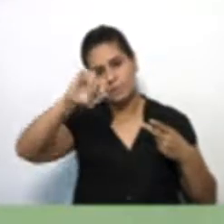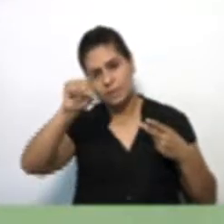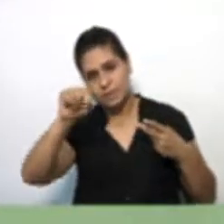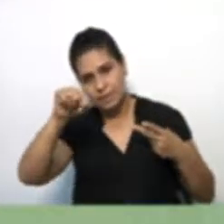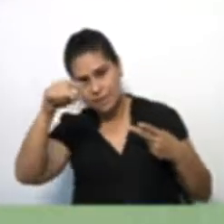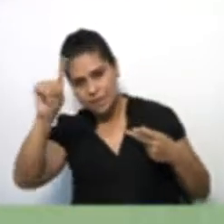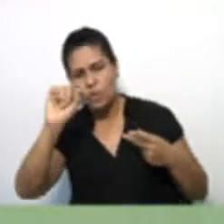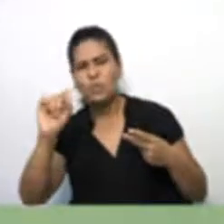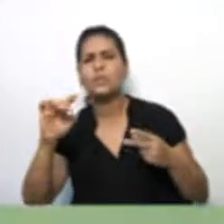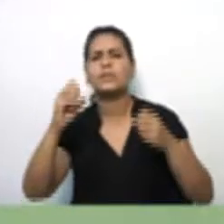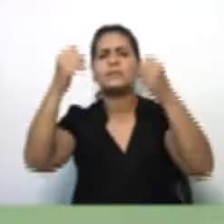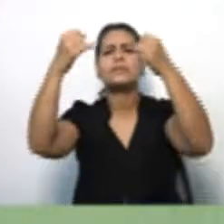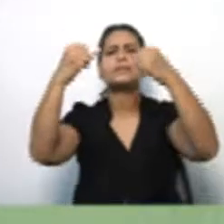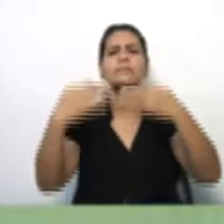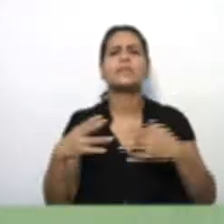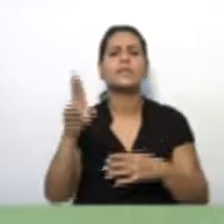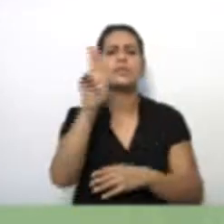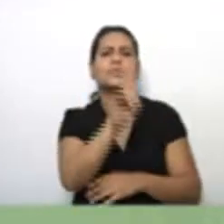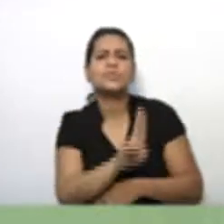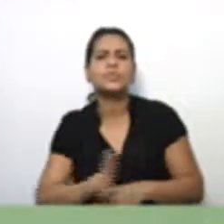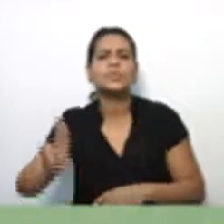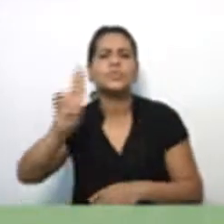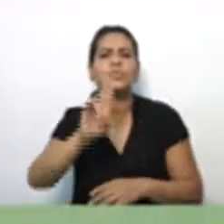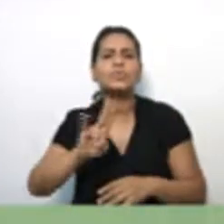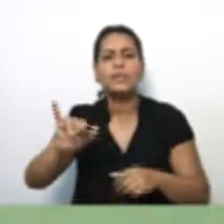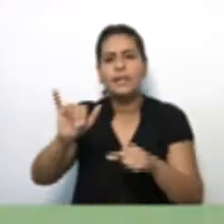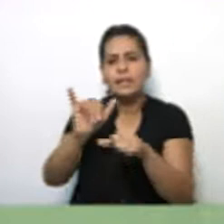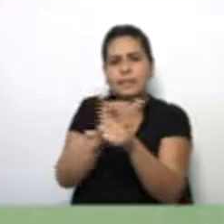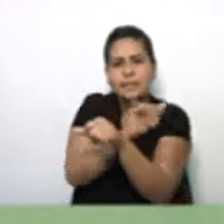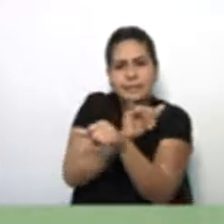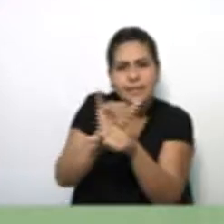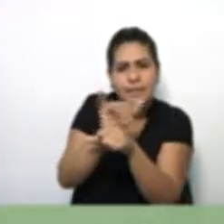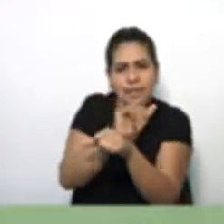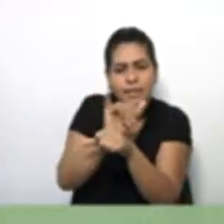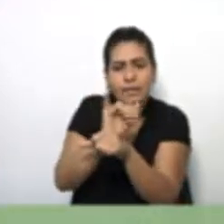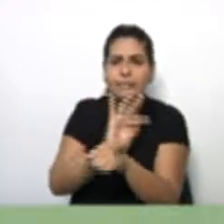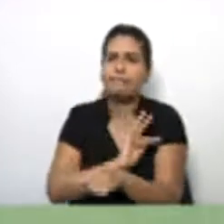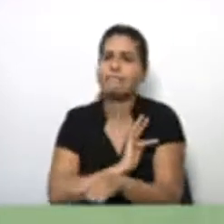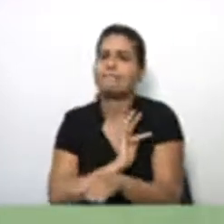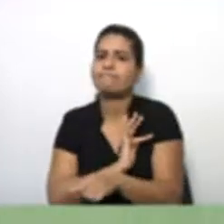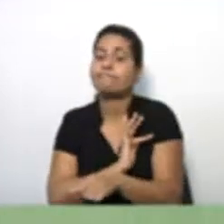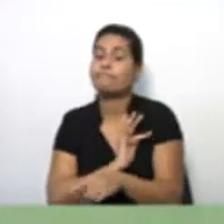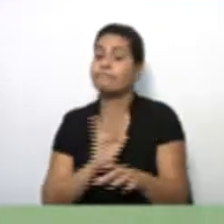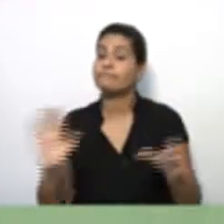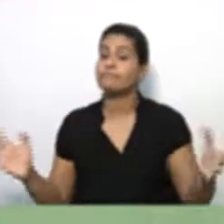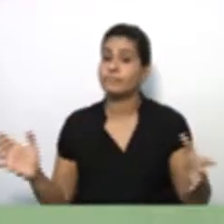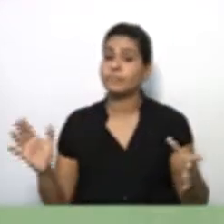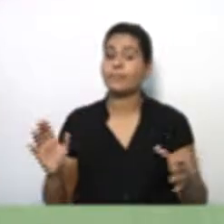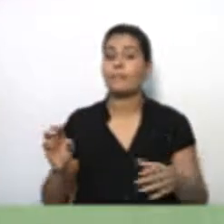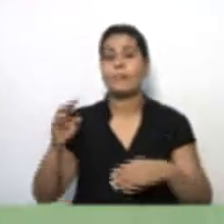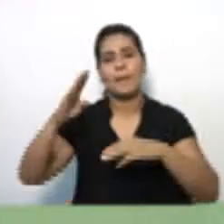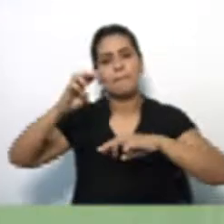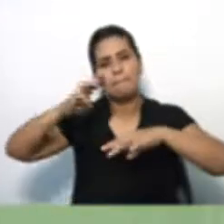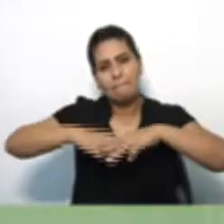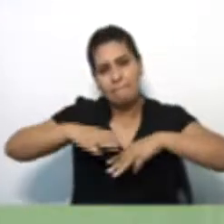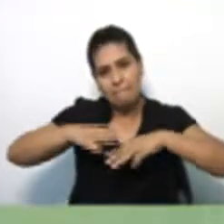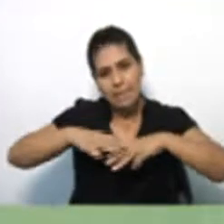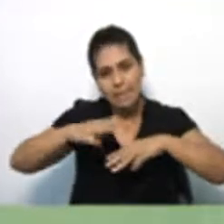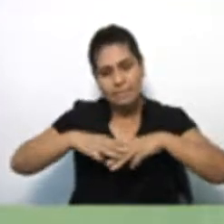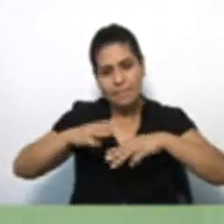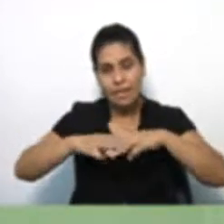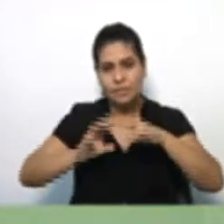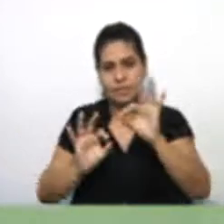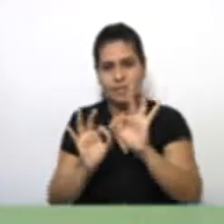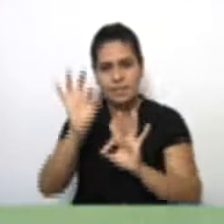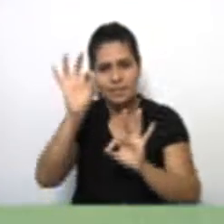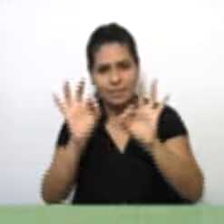pelo quê? Utilização de técnicas. Gente, tudo tem técnica, tá? De caráter, olha aqui, ó. Matemático e estatístico.